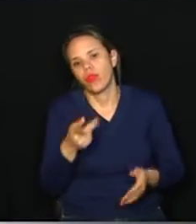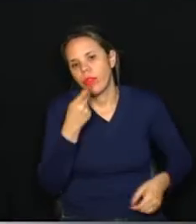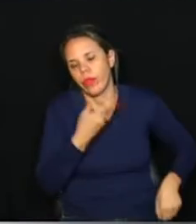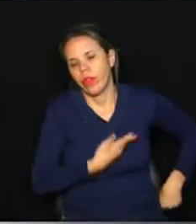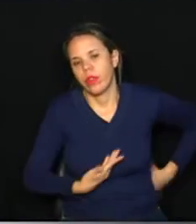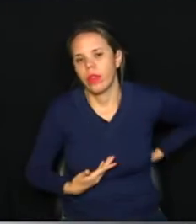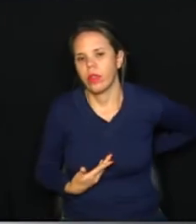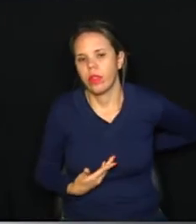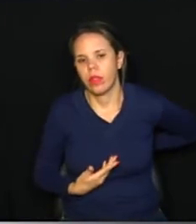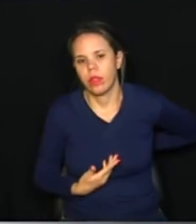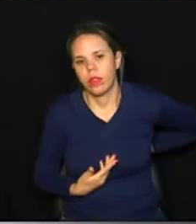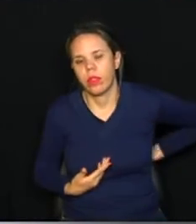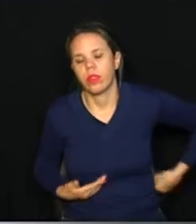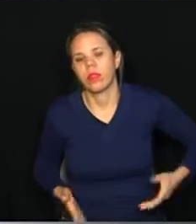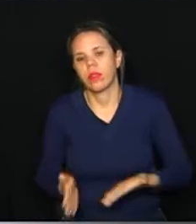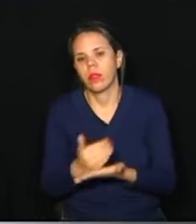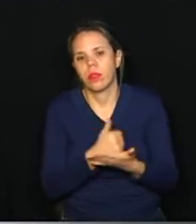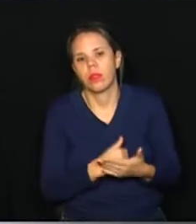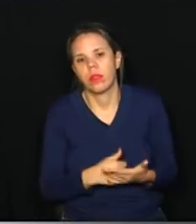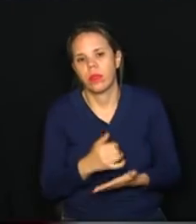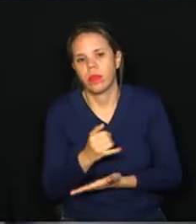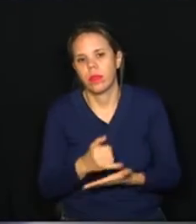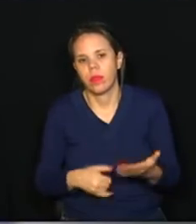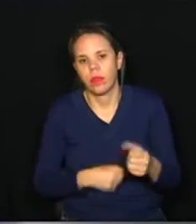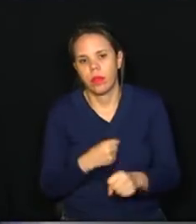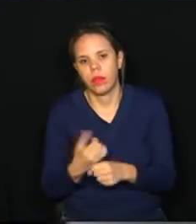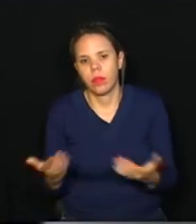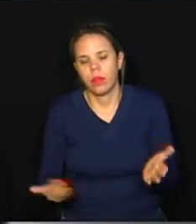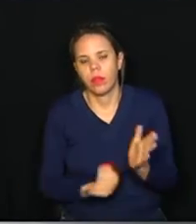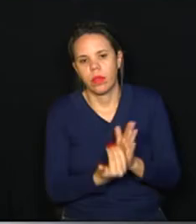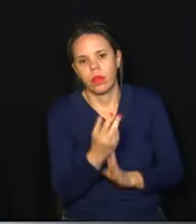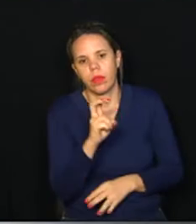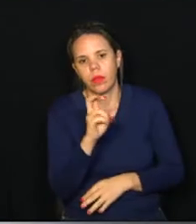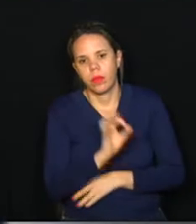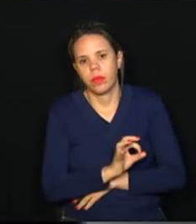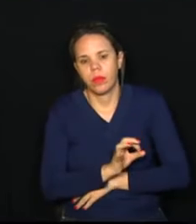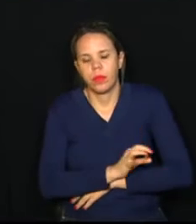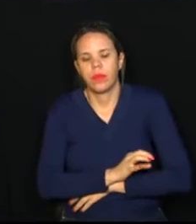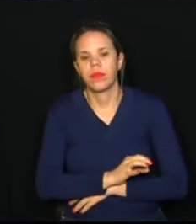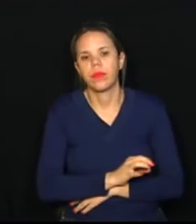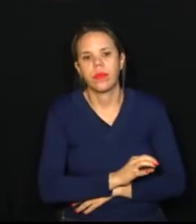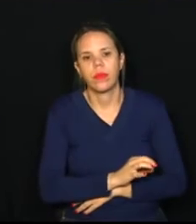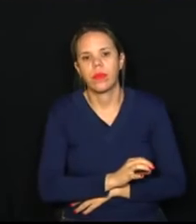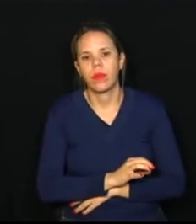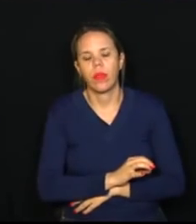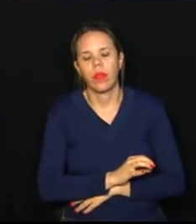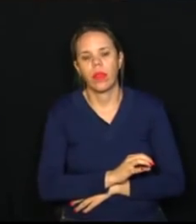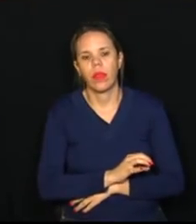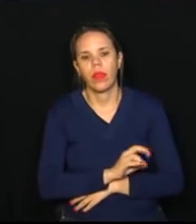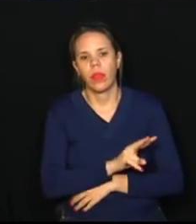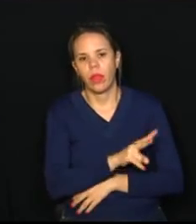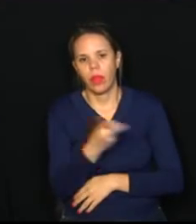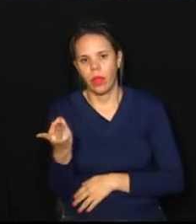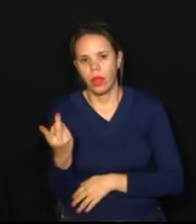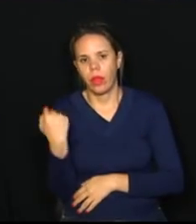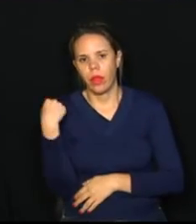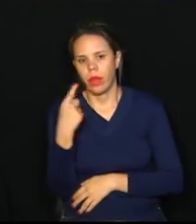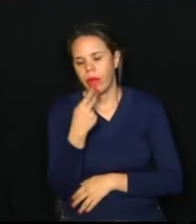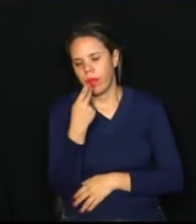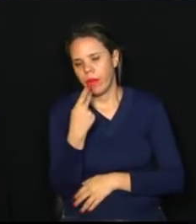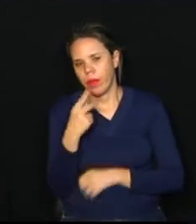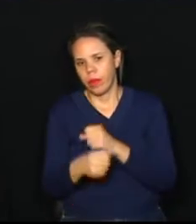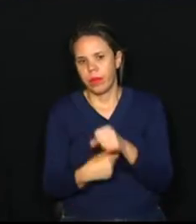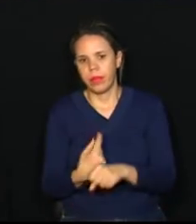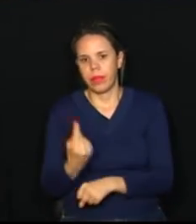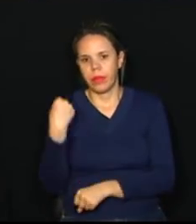A arrecadação tributária só este ano cresceu 5%. Então, em contrário ao que foi dito no